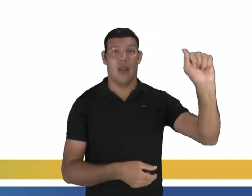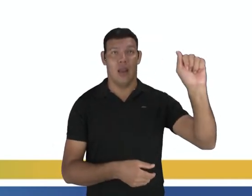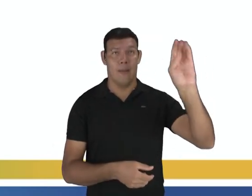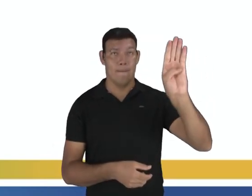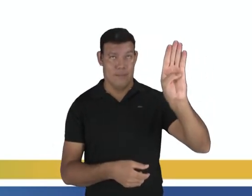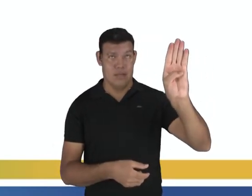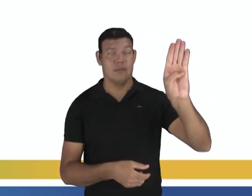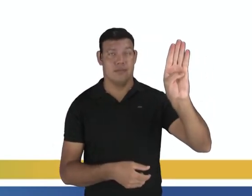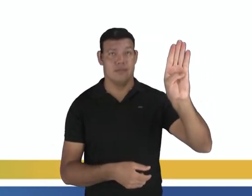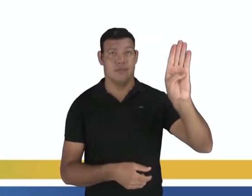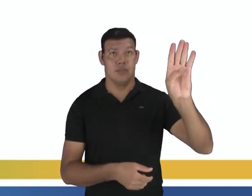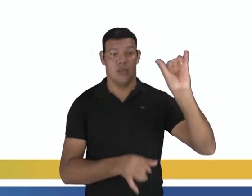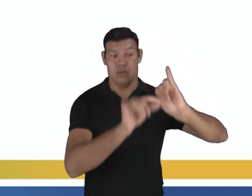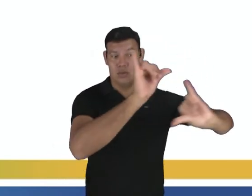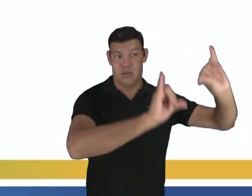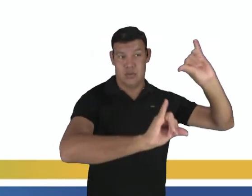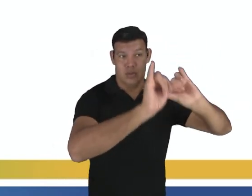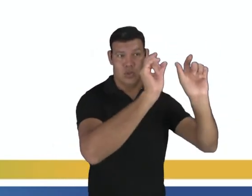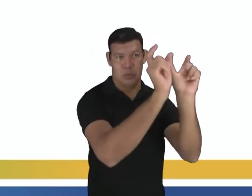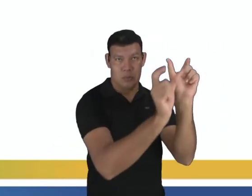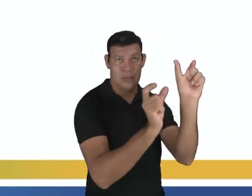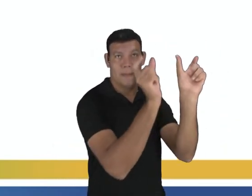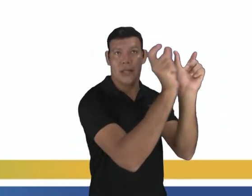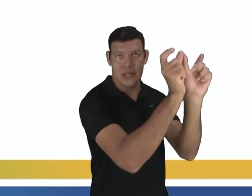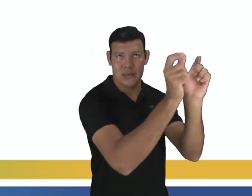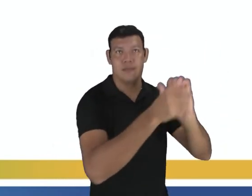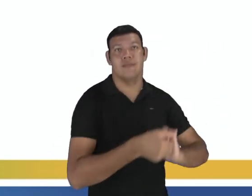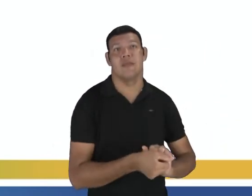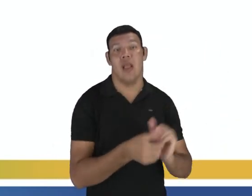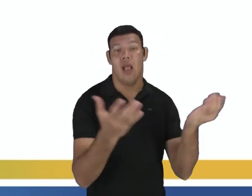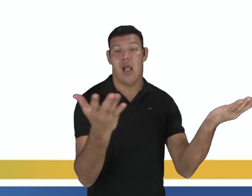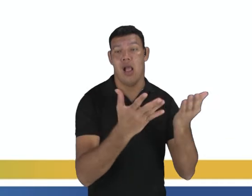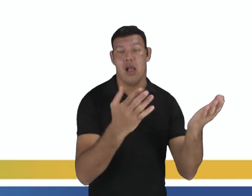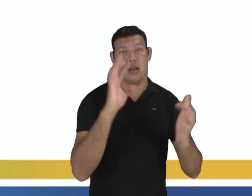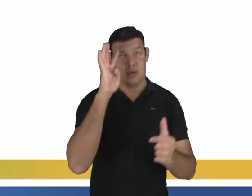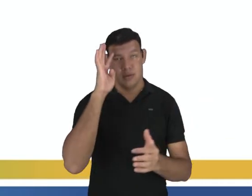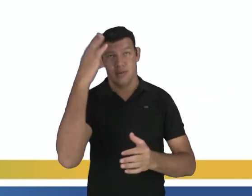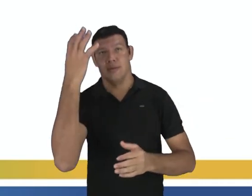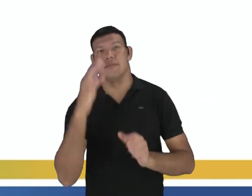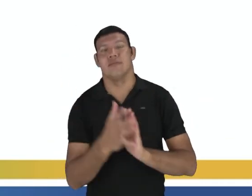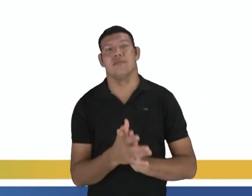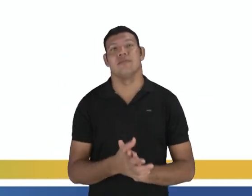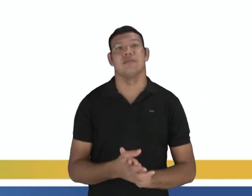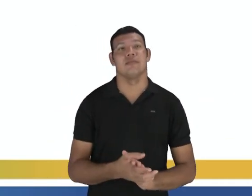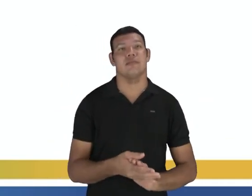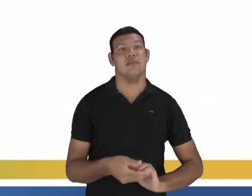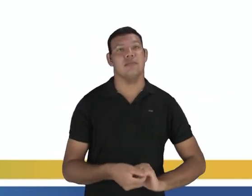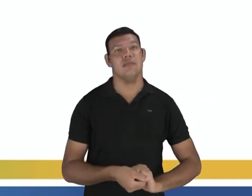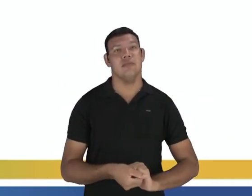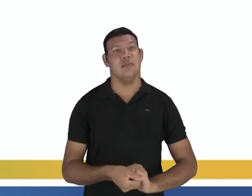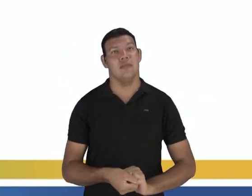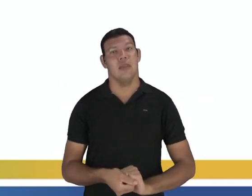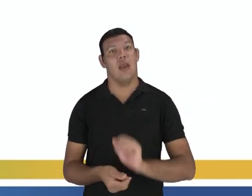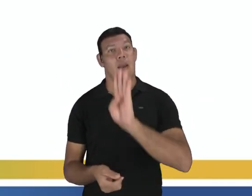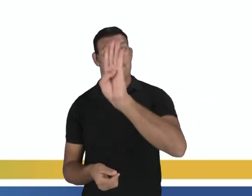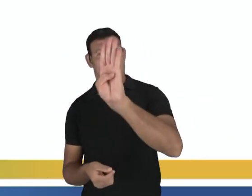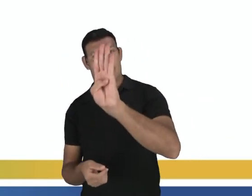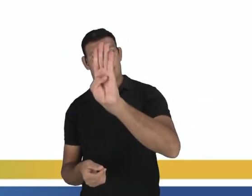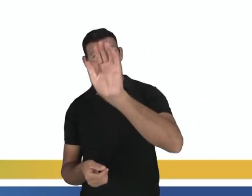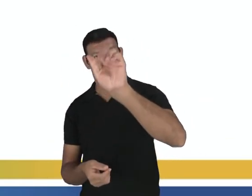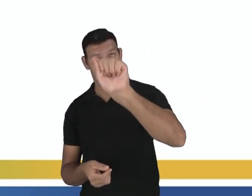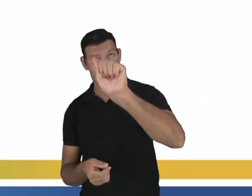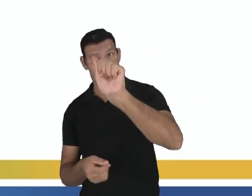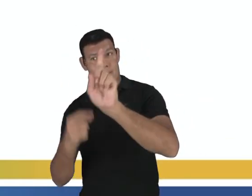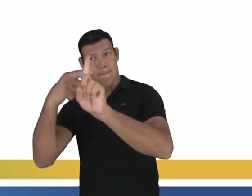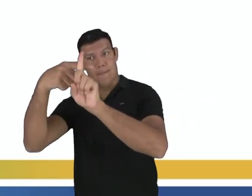composta, lado dos reagentes, e lá no produto ela vai se decompor. em duas ou mais. E